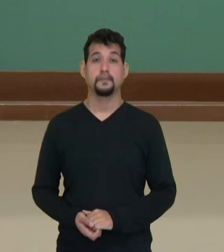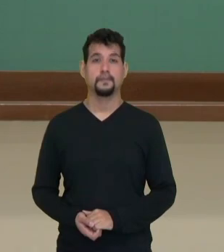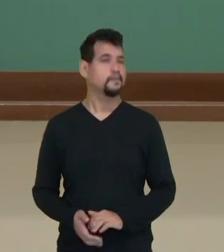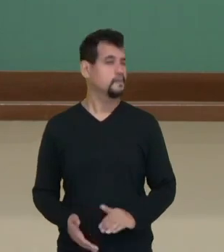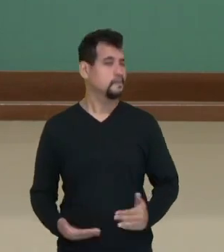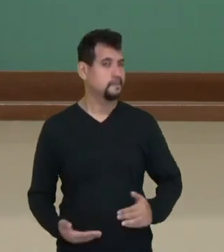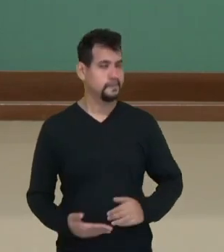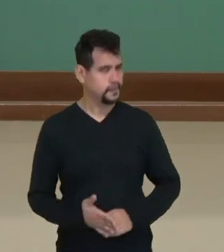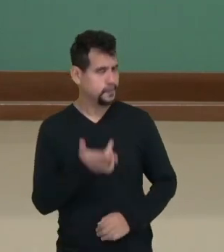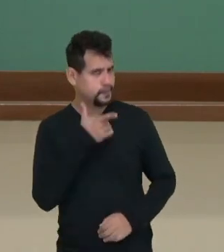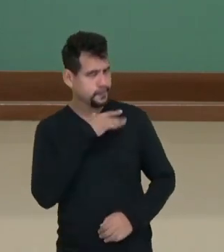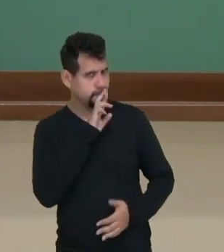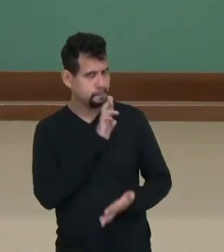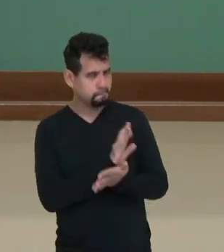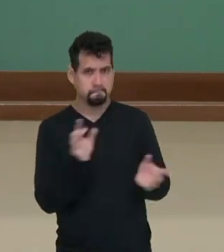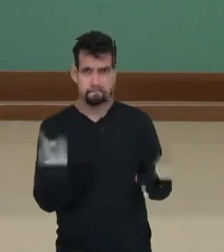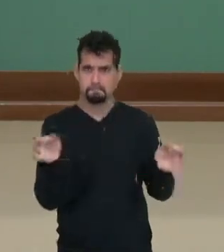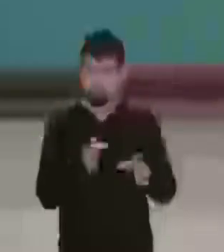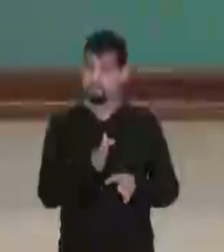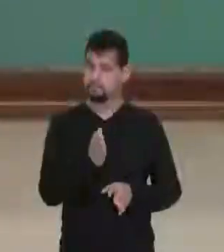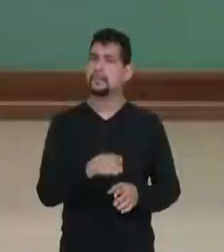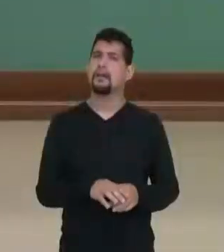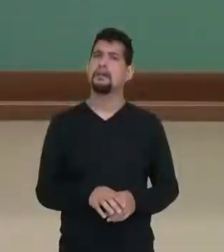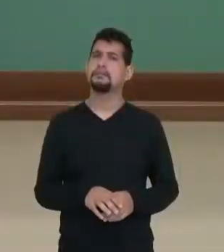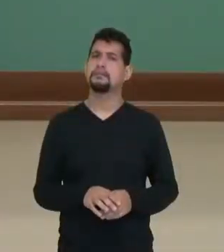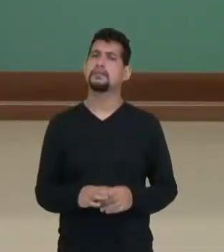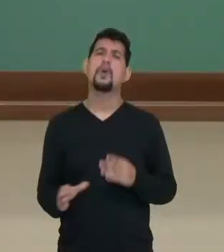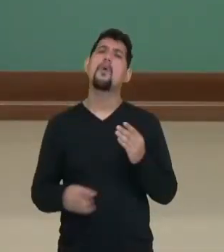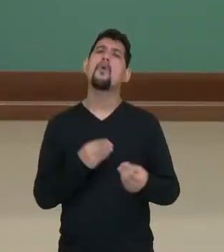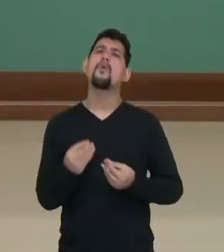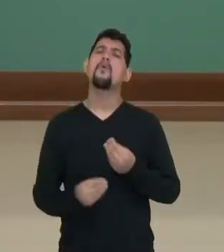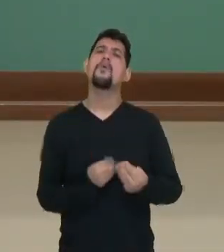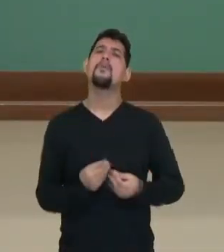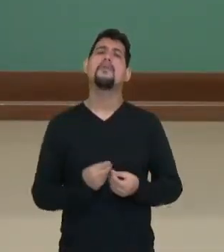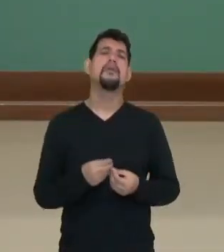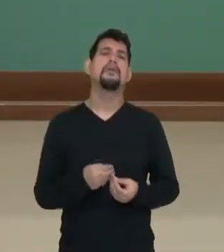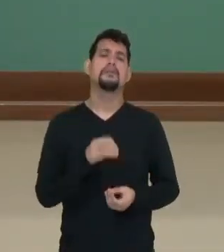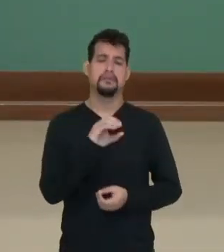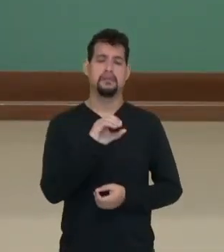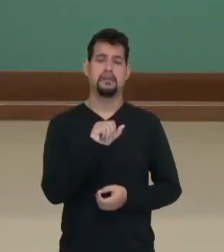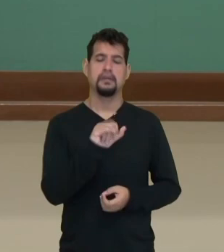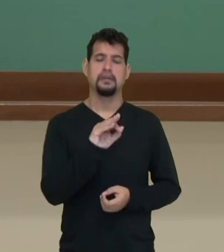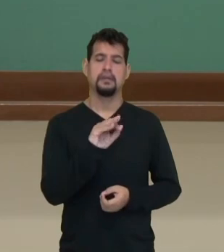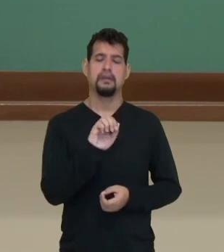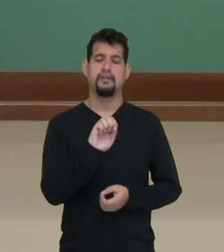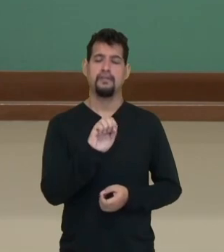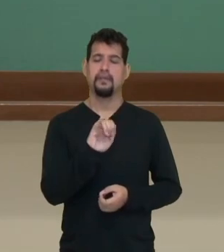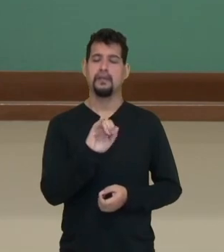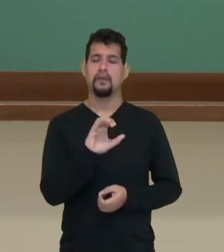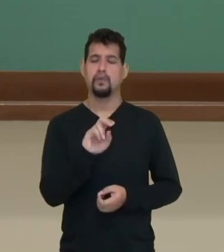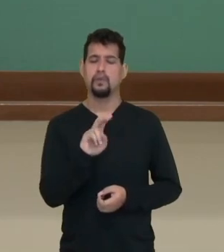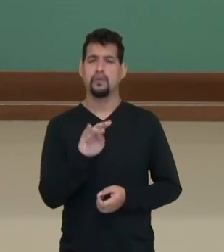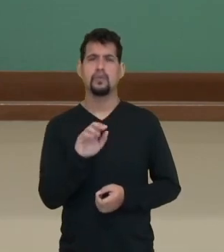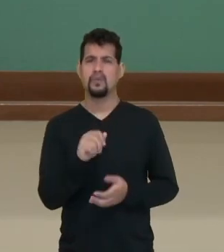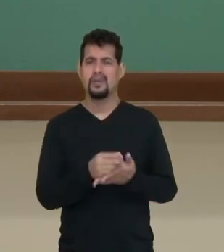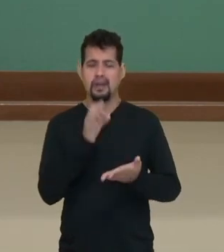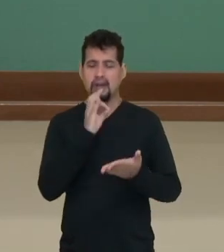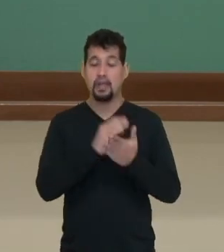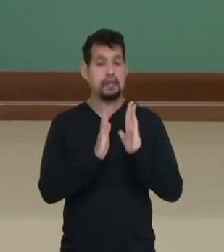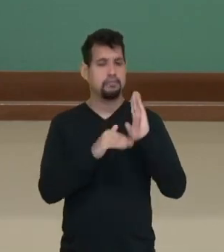E aí, alunos, conseguiram responder então como que a cafeicultura se desenvolveu no Brasil, né? E como que houve o declínio